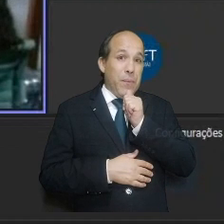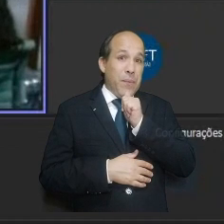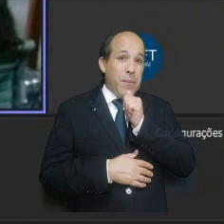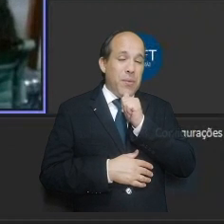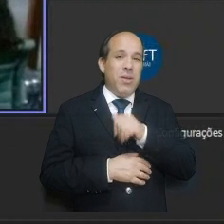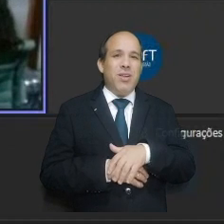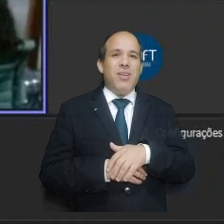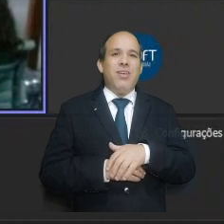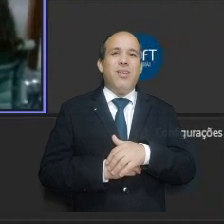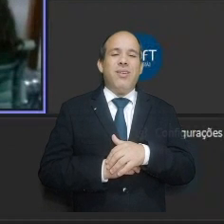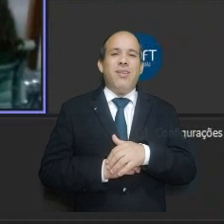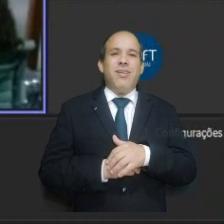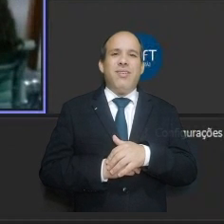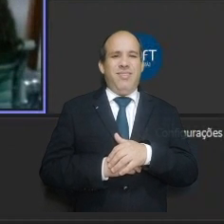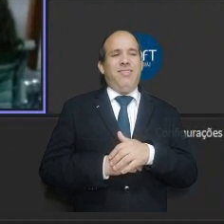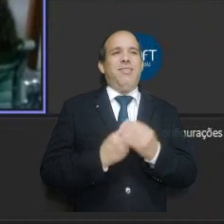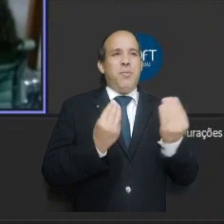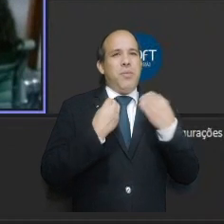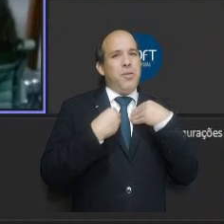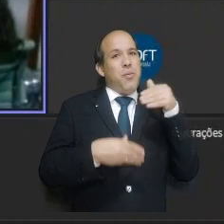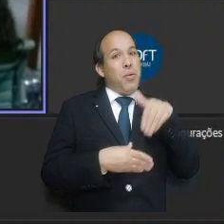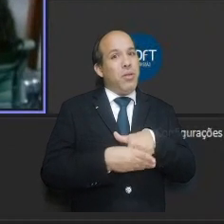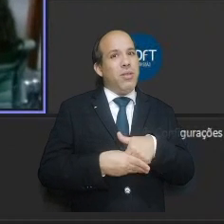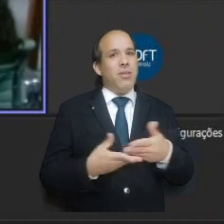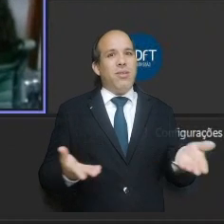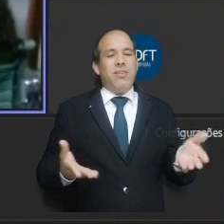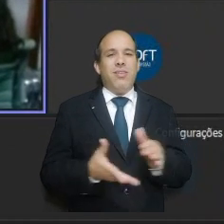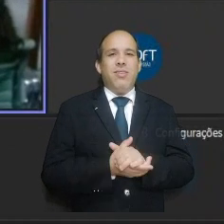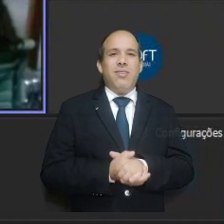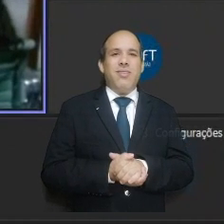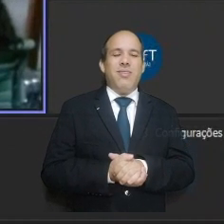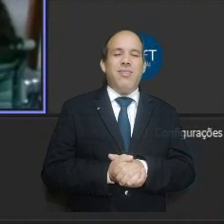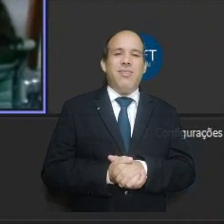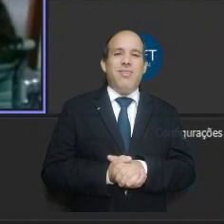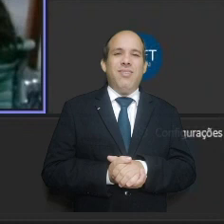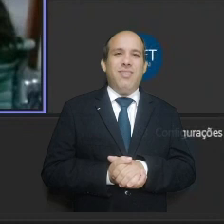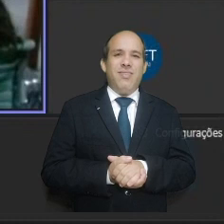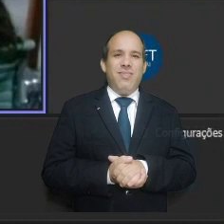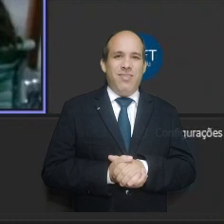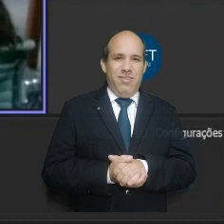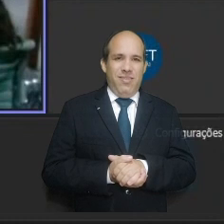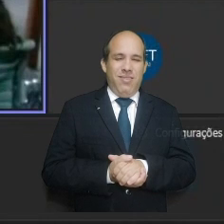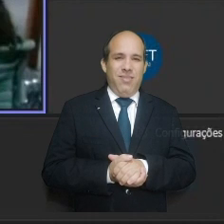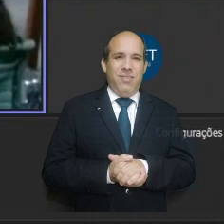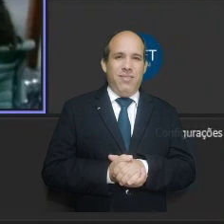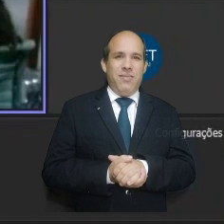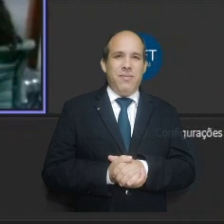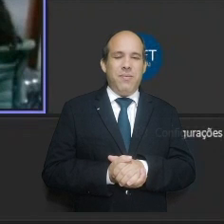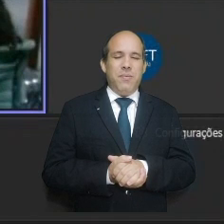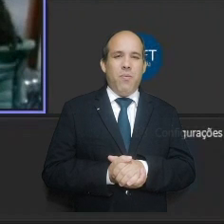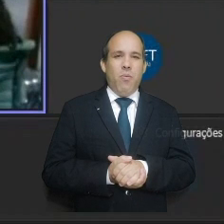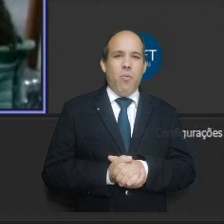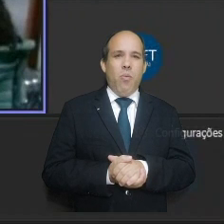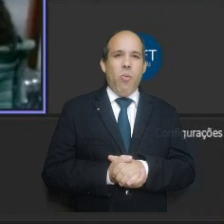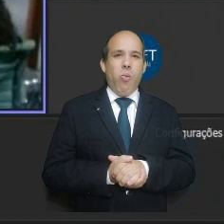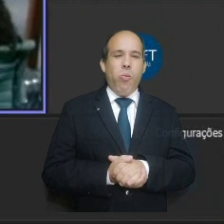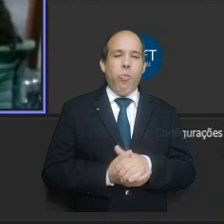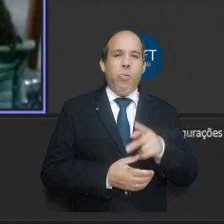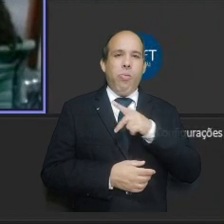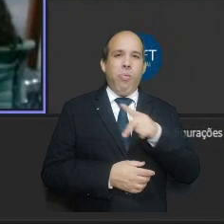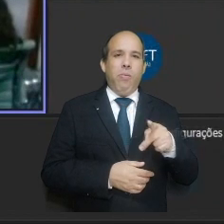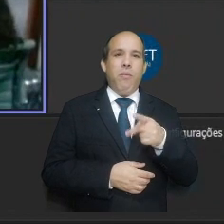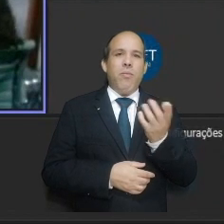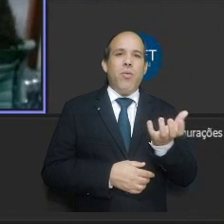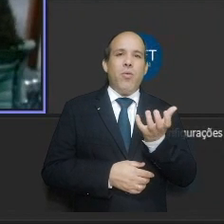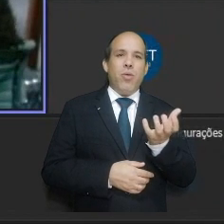votar. O trabalho que esse processo me deu, eu quero votar. Claro que eu estou brincando. Olha,